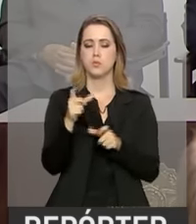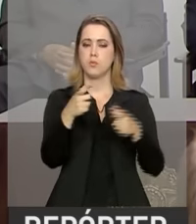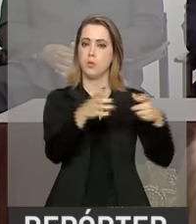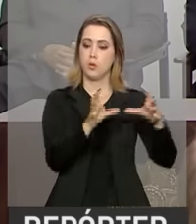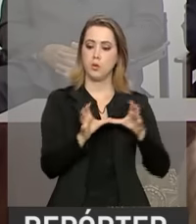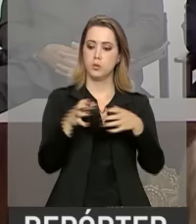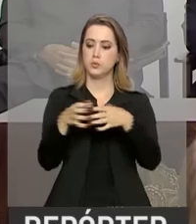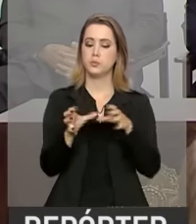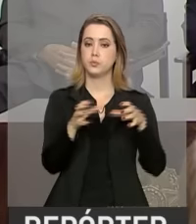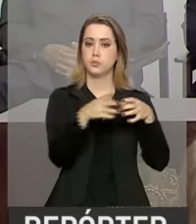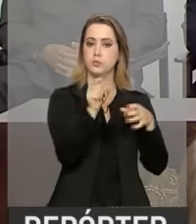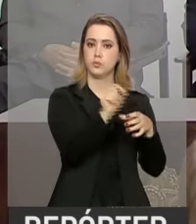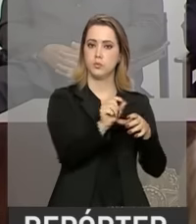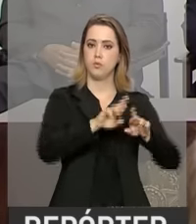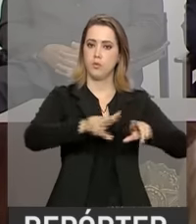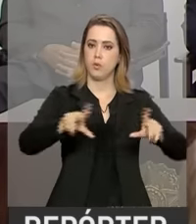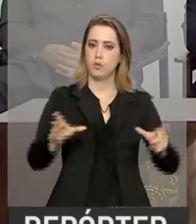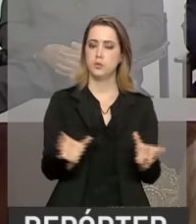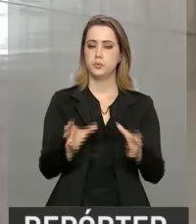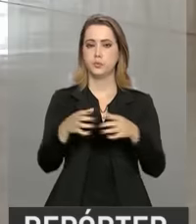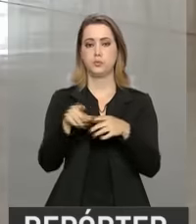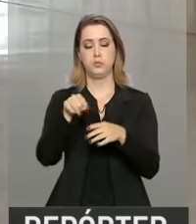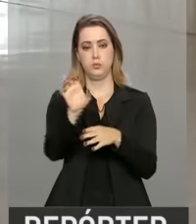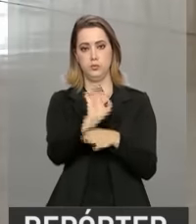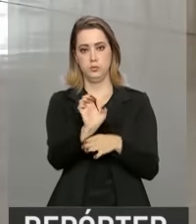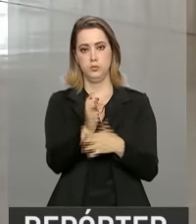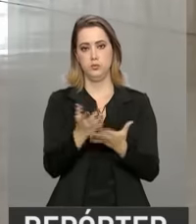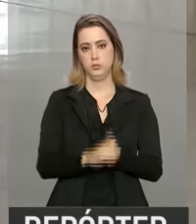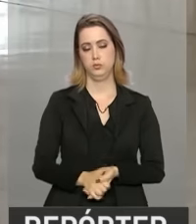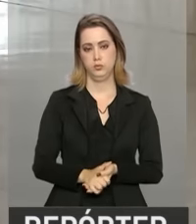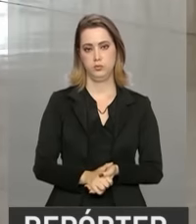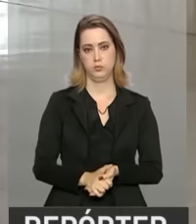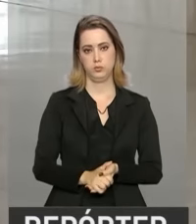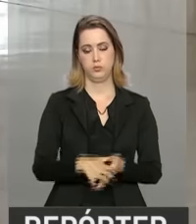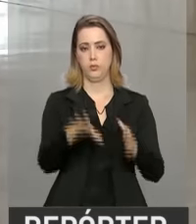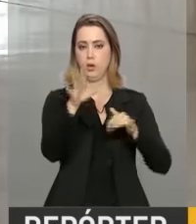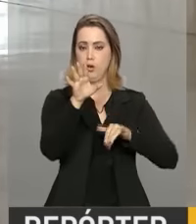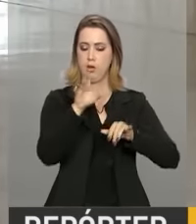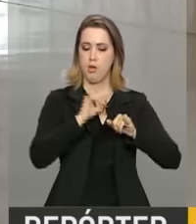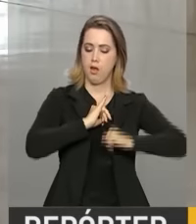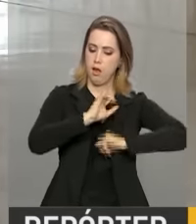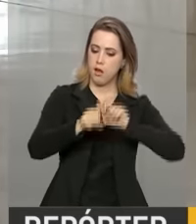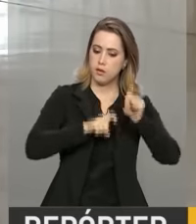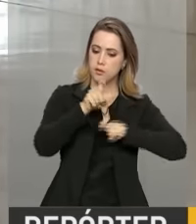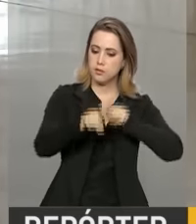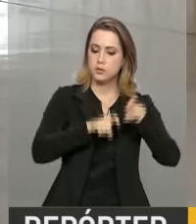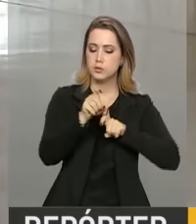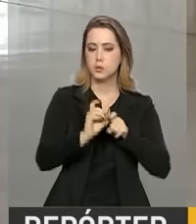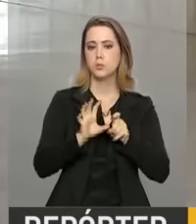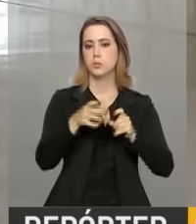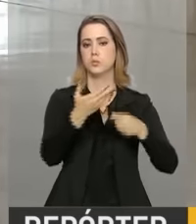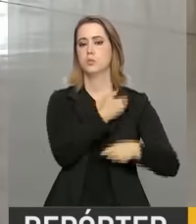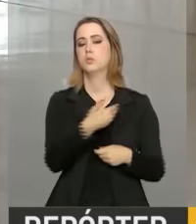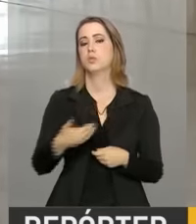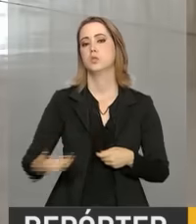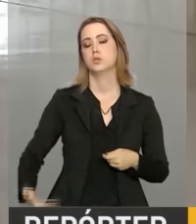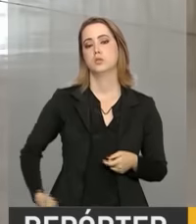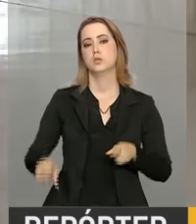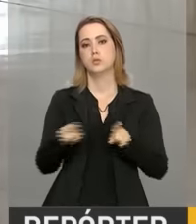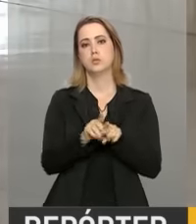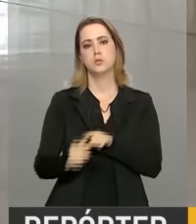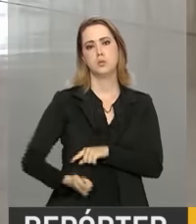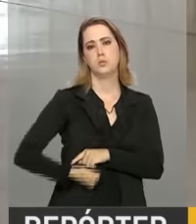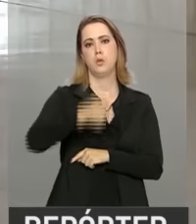dos diversos órgãos desta pessoa estatal. A digitalização dos serviços públicos é uma das medidas do governo para tornar